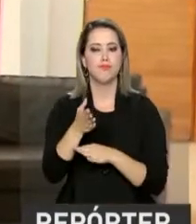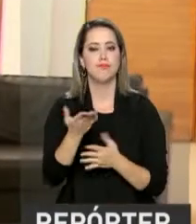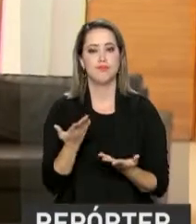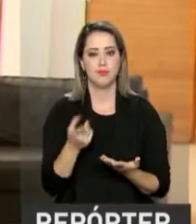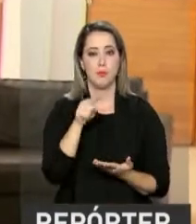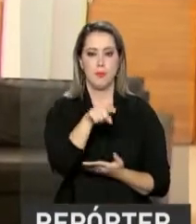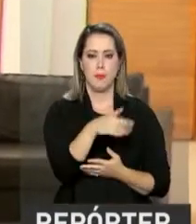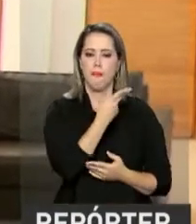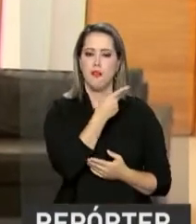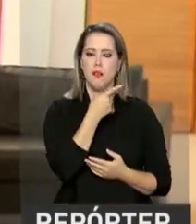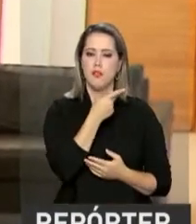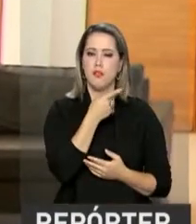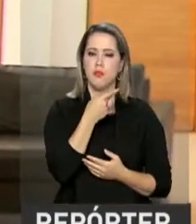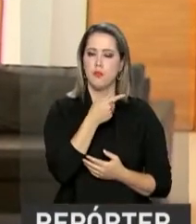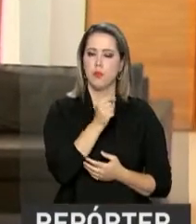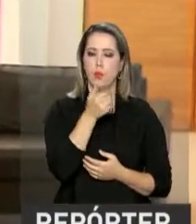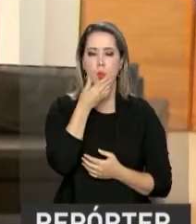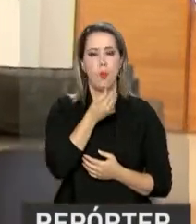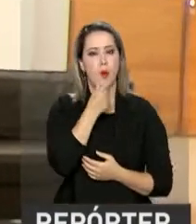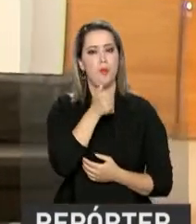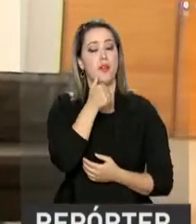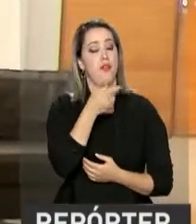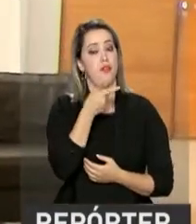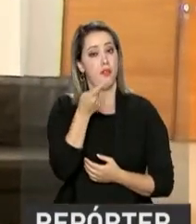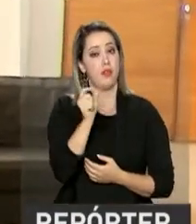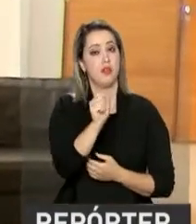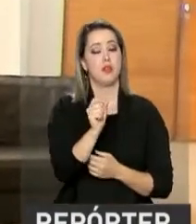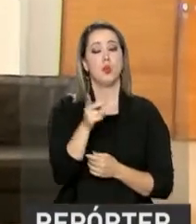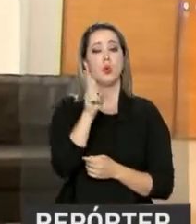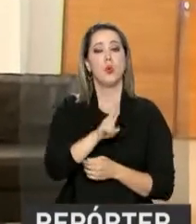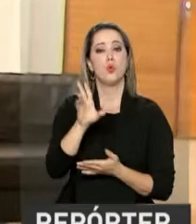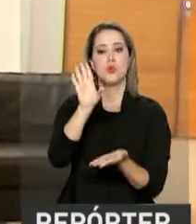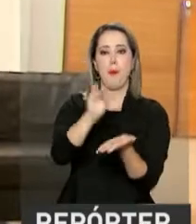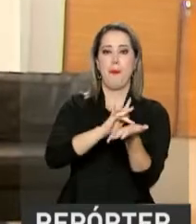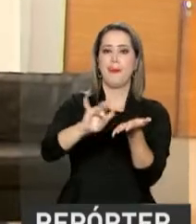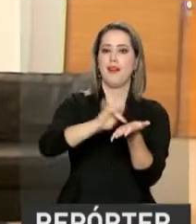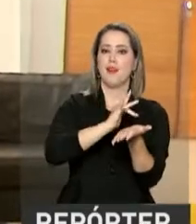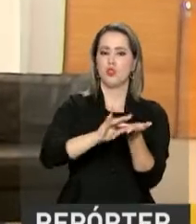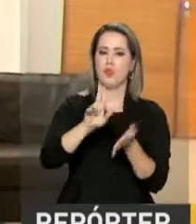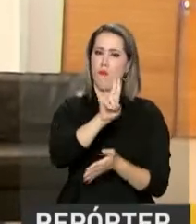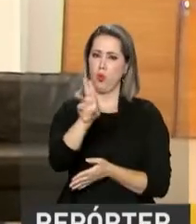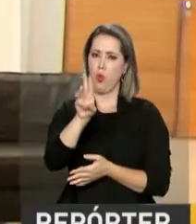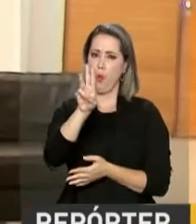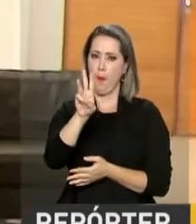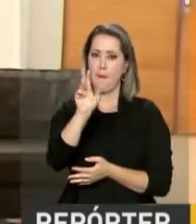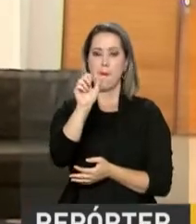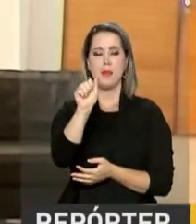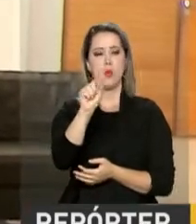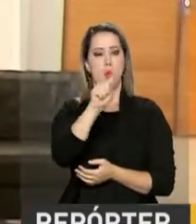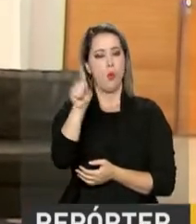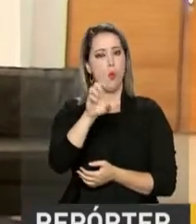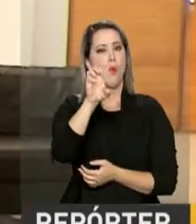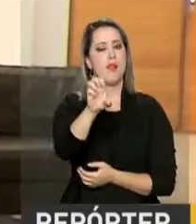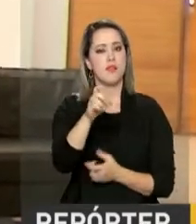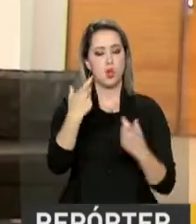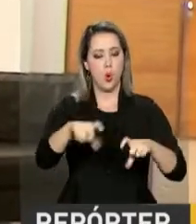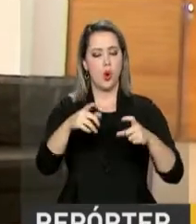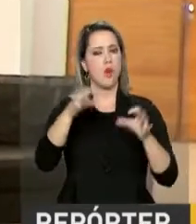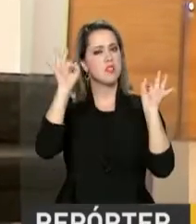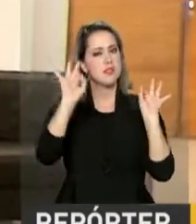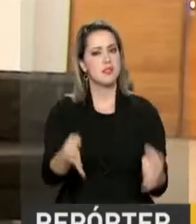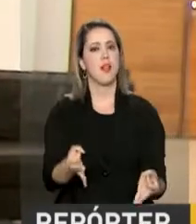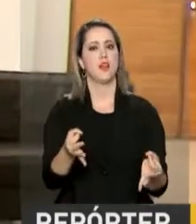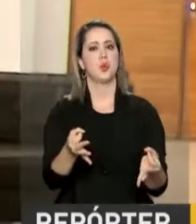diz que utiliza um aplicativo principalmente pelo iso cheguei a assistir a atualização da lei é mais